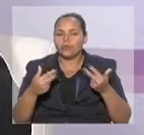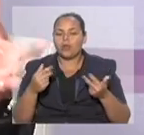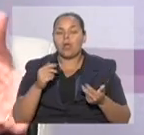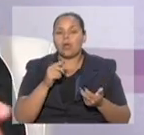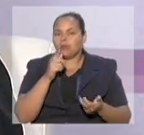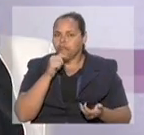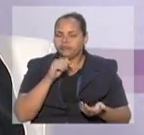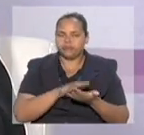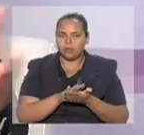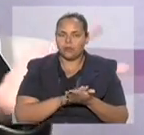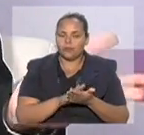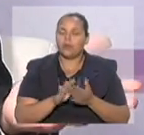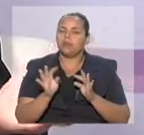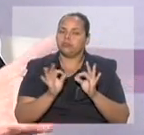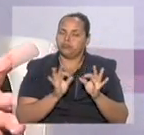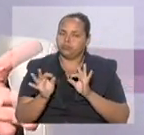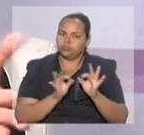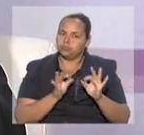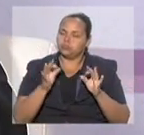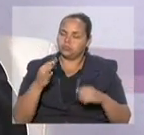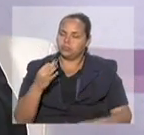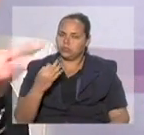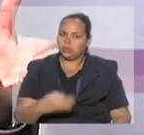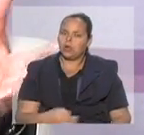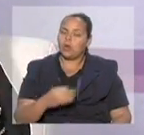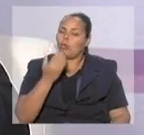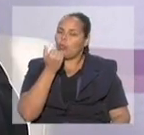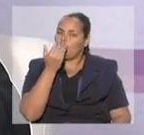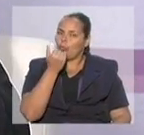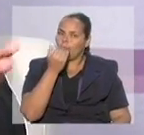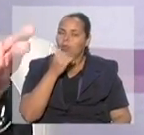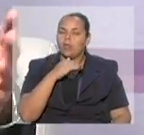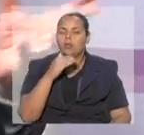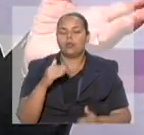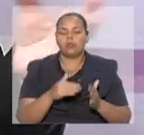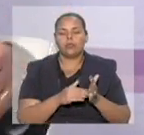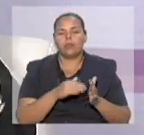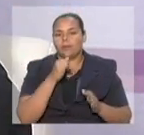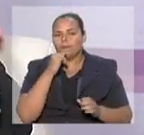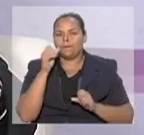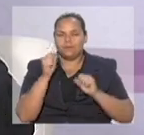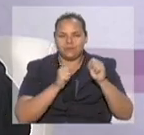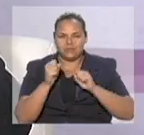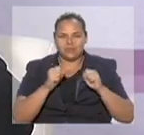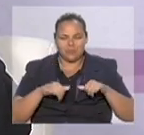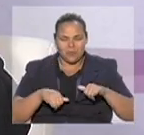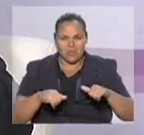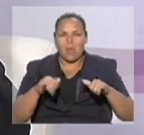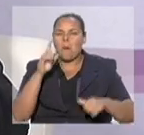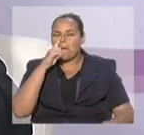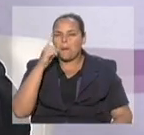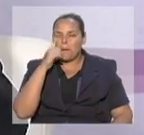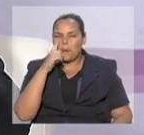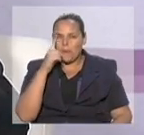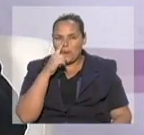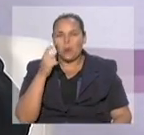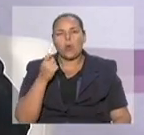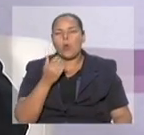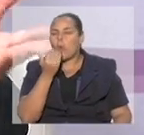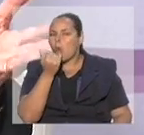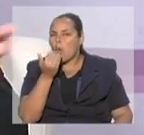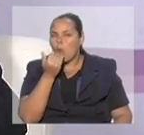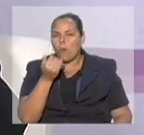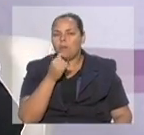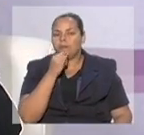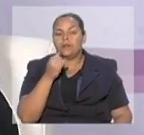você lavar, tiver a preparação adequada, é muito melhor do que uma comida totalmente industrializada, esses biscoitos, essas coisas que a gente